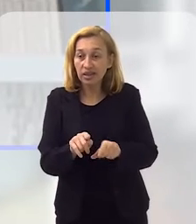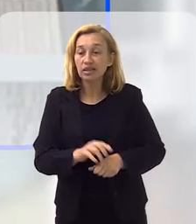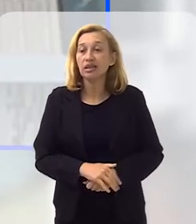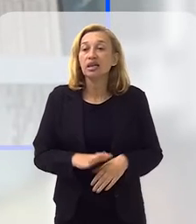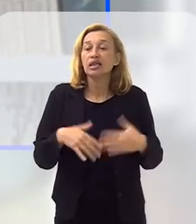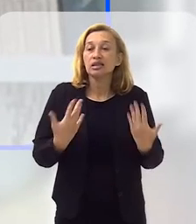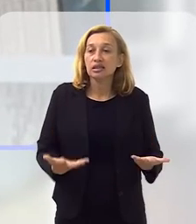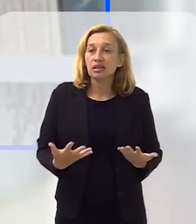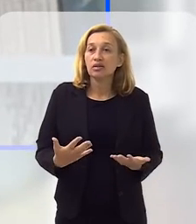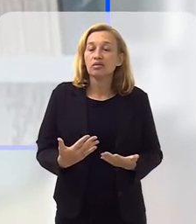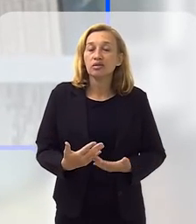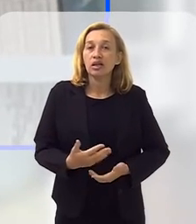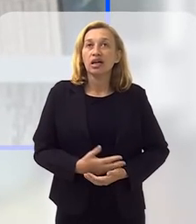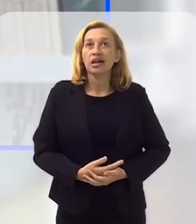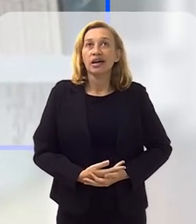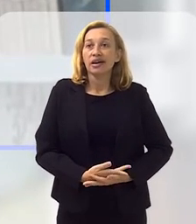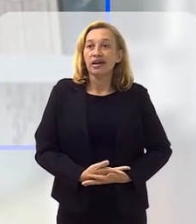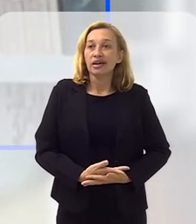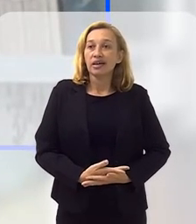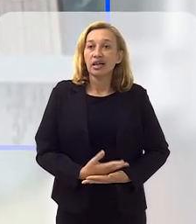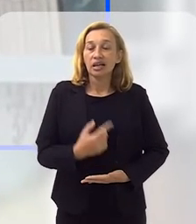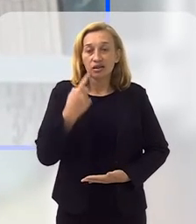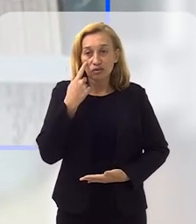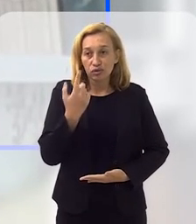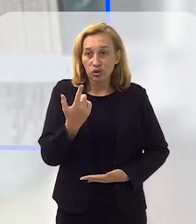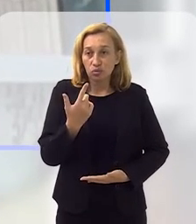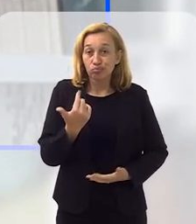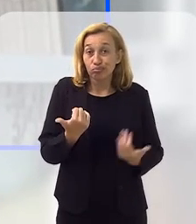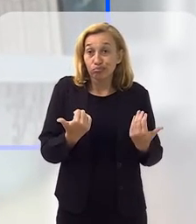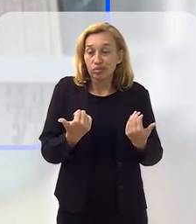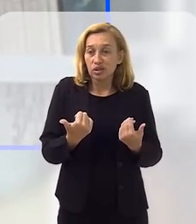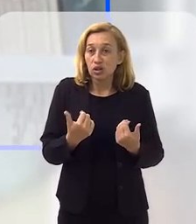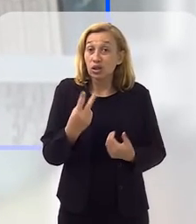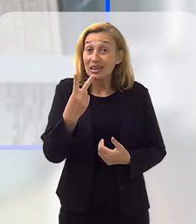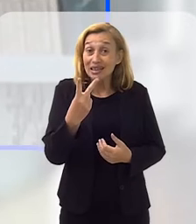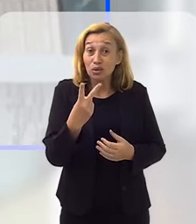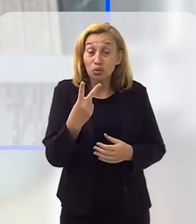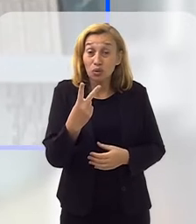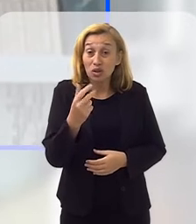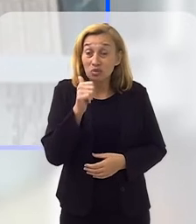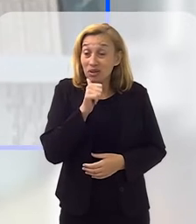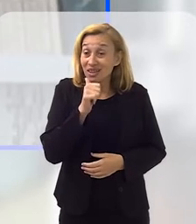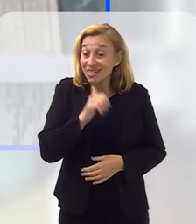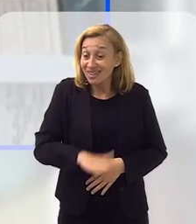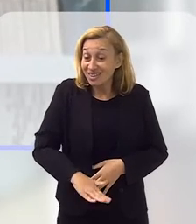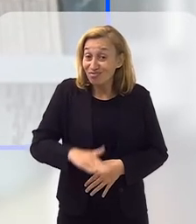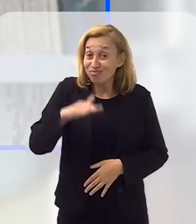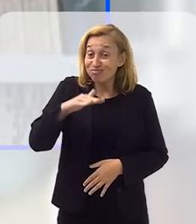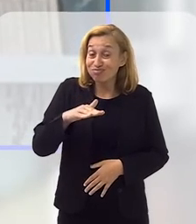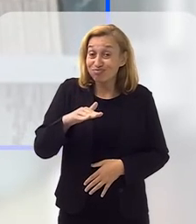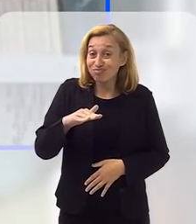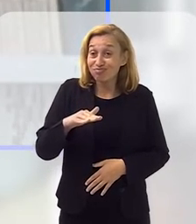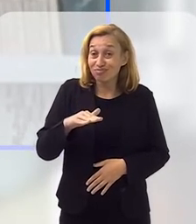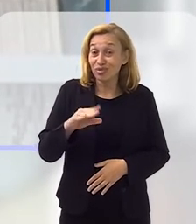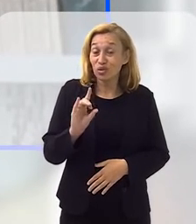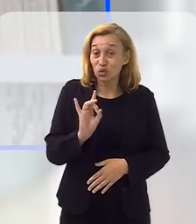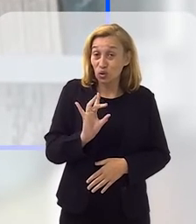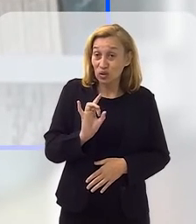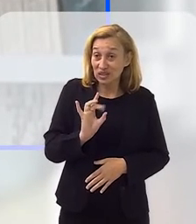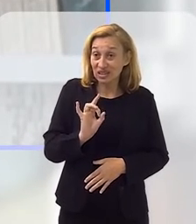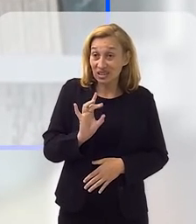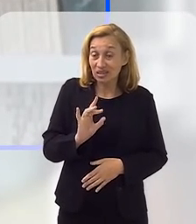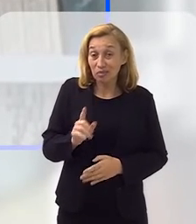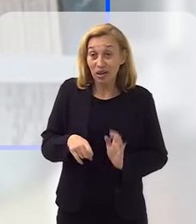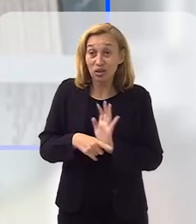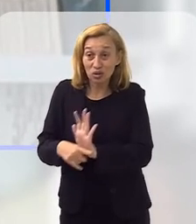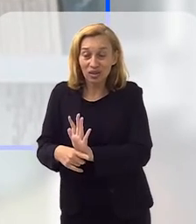também. Então, assim, ela se viu, de repente, tendo que criar duas filhas, né? Naquela época em que